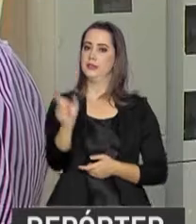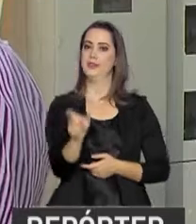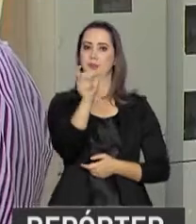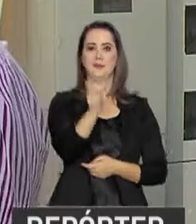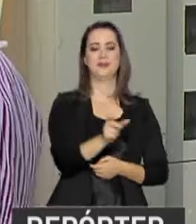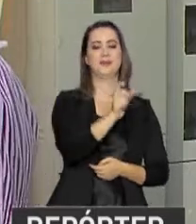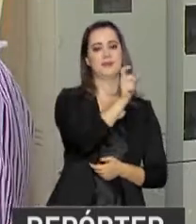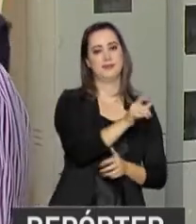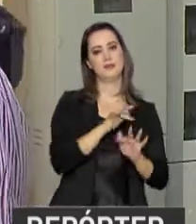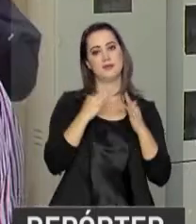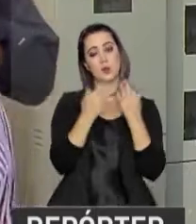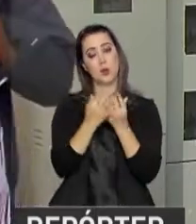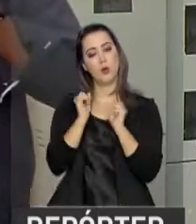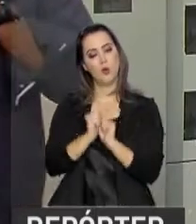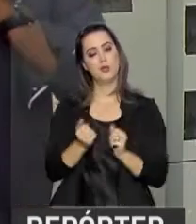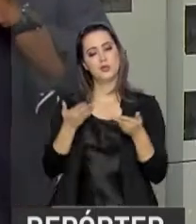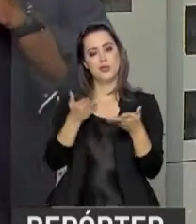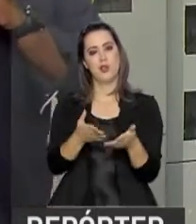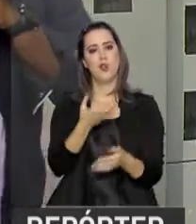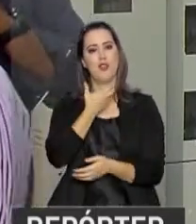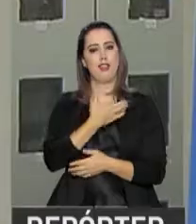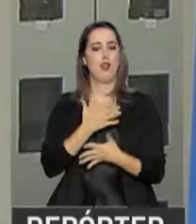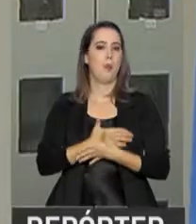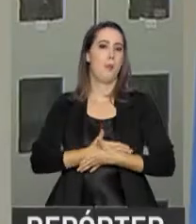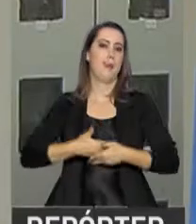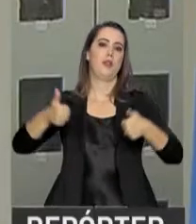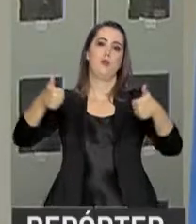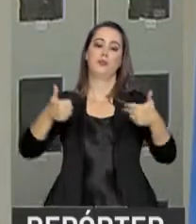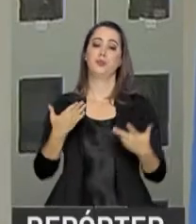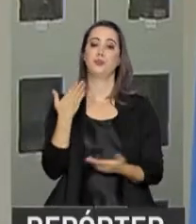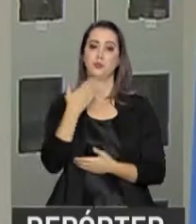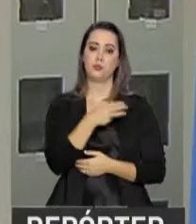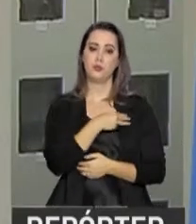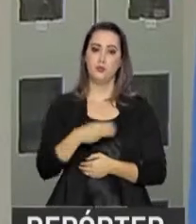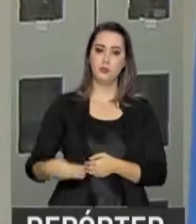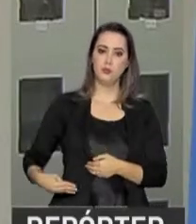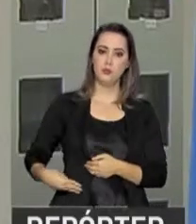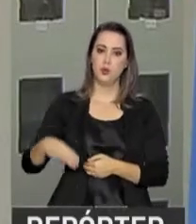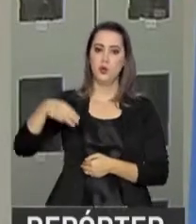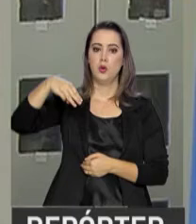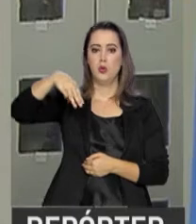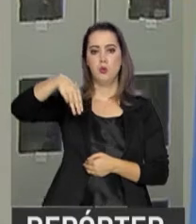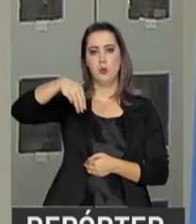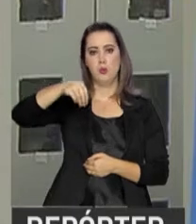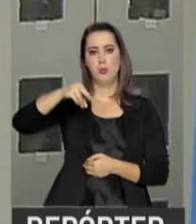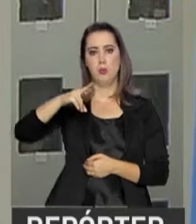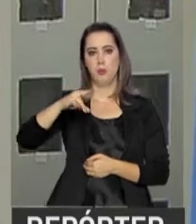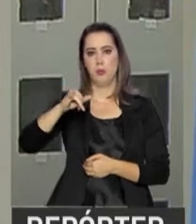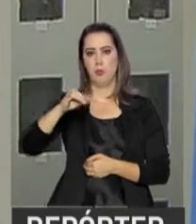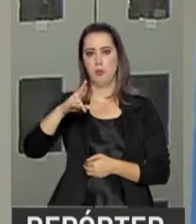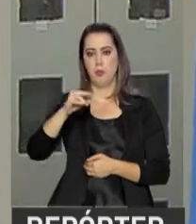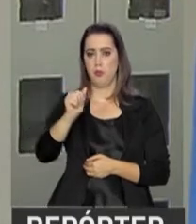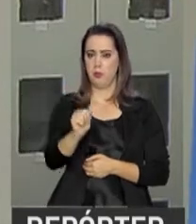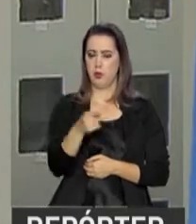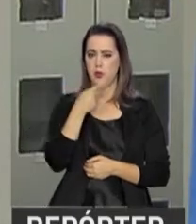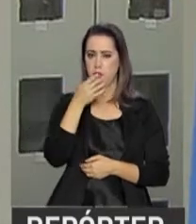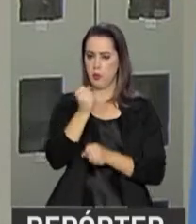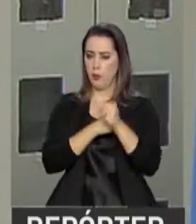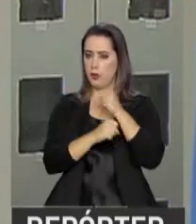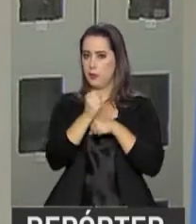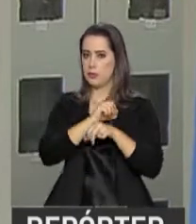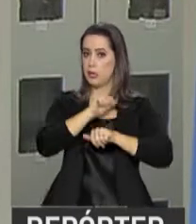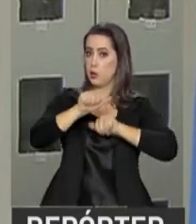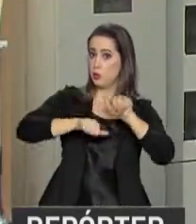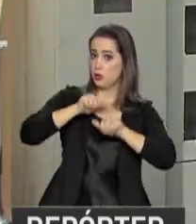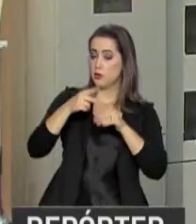famílias poderão passar o Natal muito melhor. O ministro Moreira Franco ressalta ainda que, no ano passado, algumas mudanças